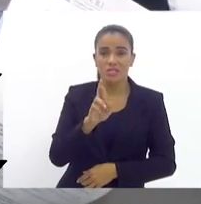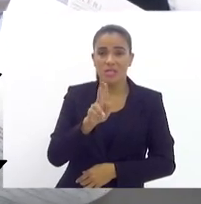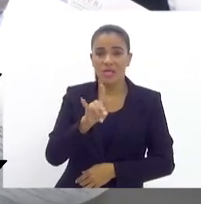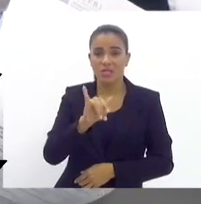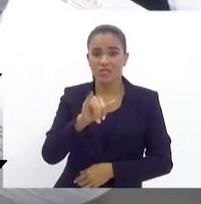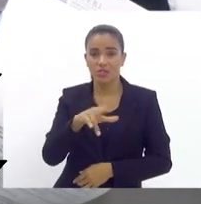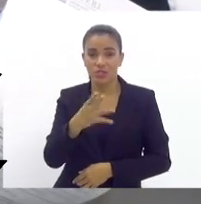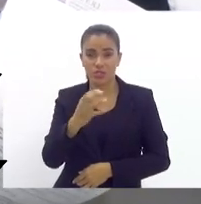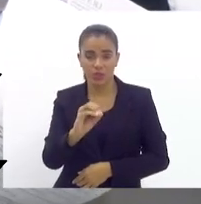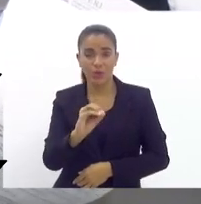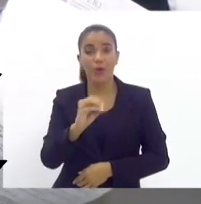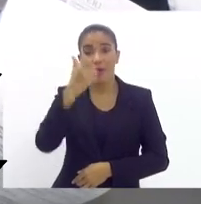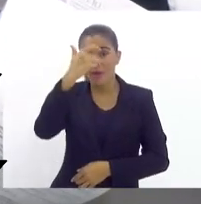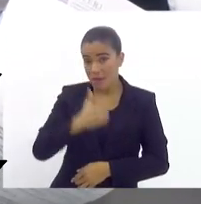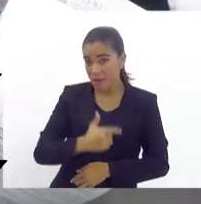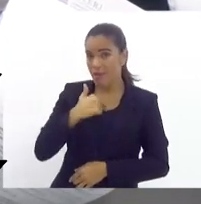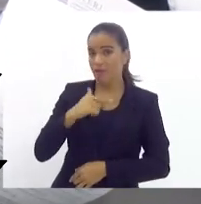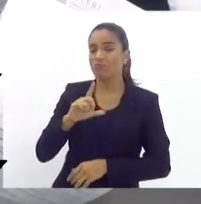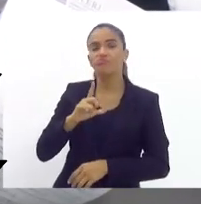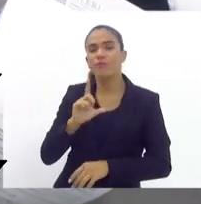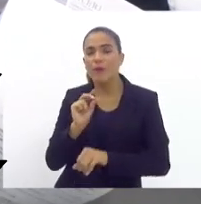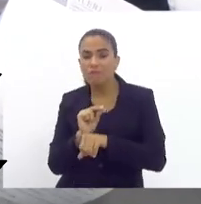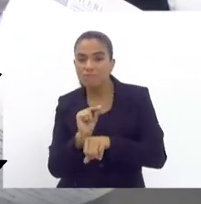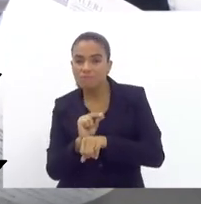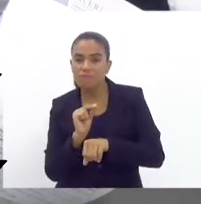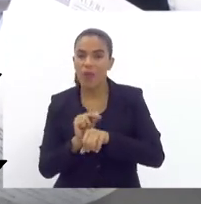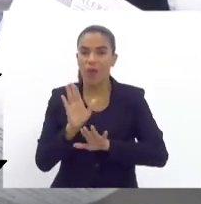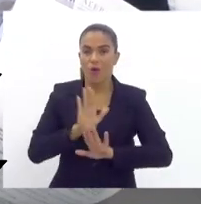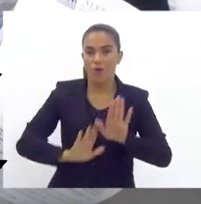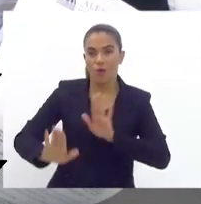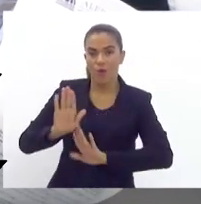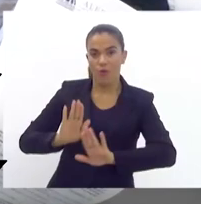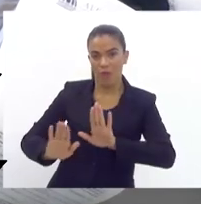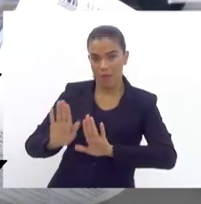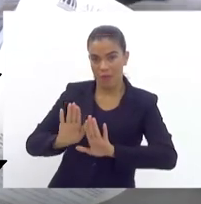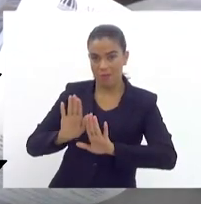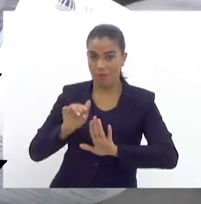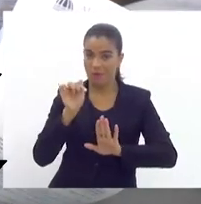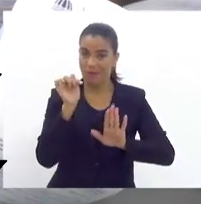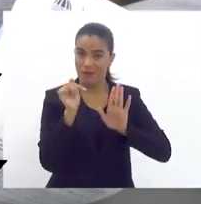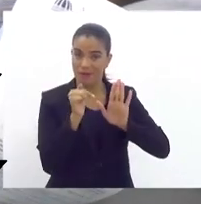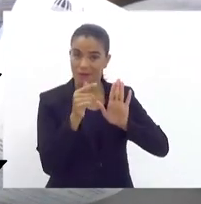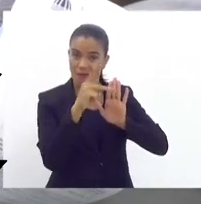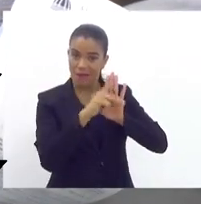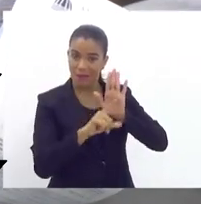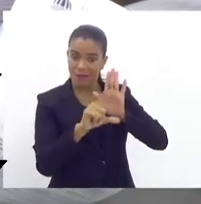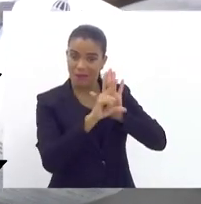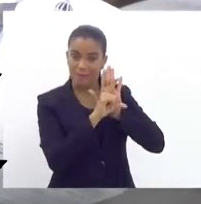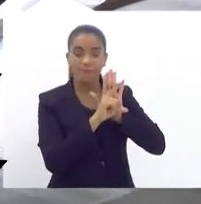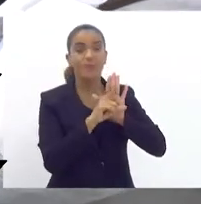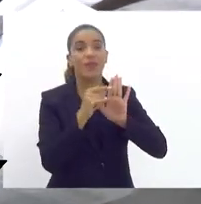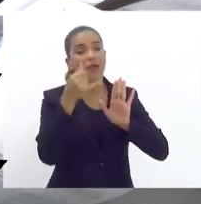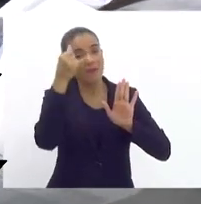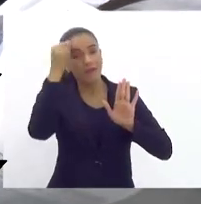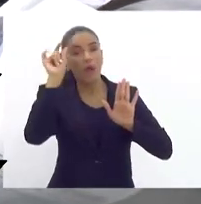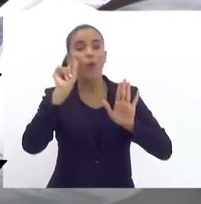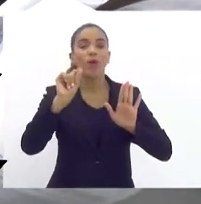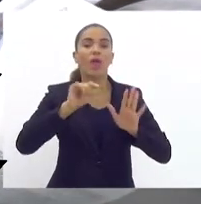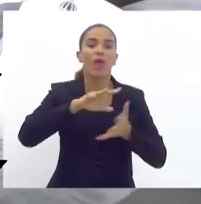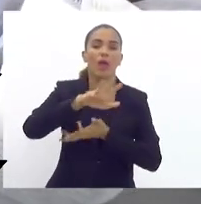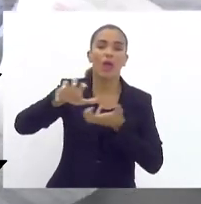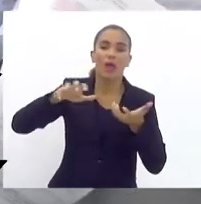é que eu tive o cuidado de, ao propor o presente PL, de não entrar simplesmente na questão polêmica